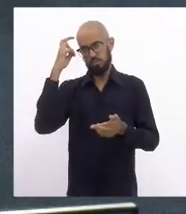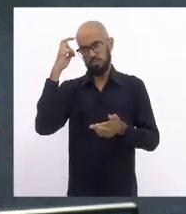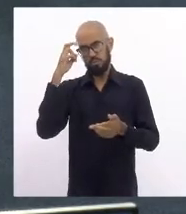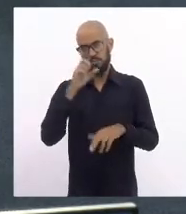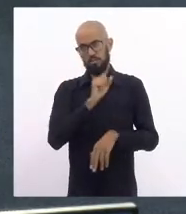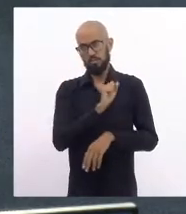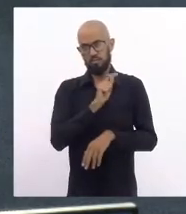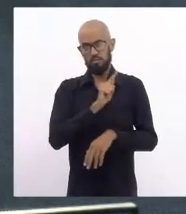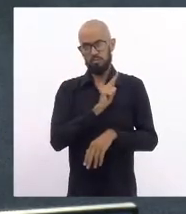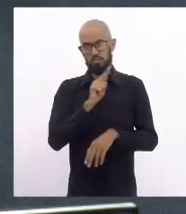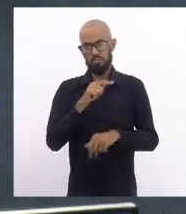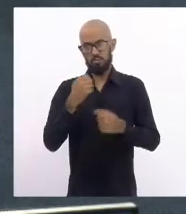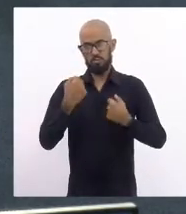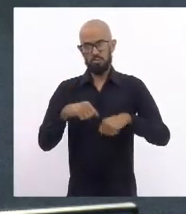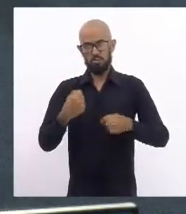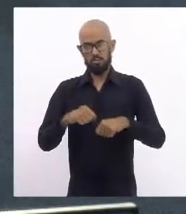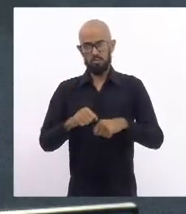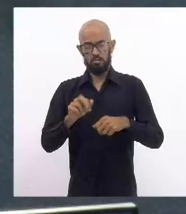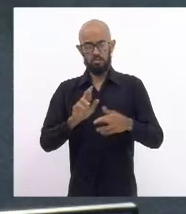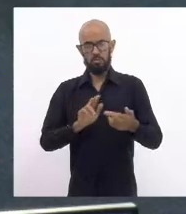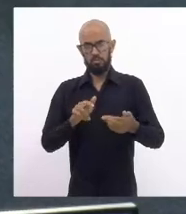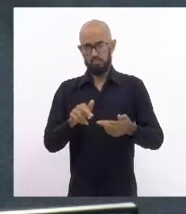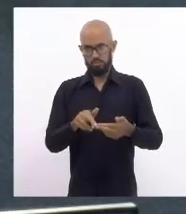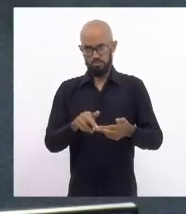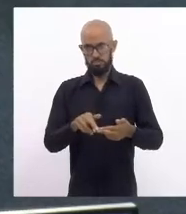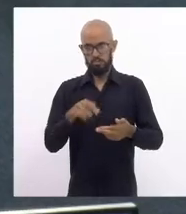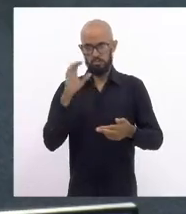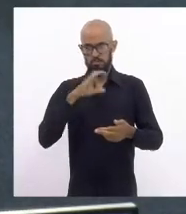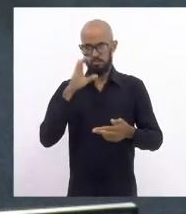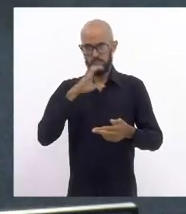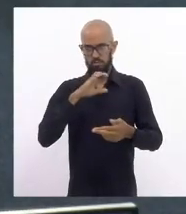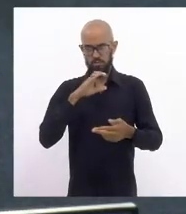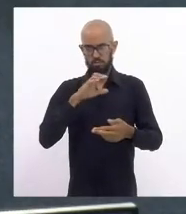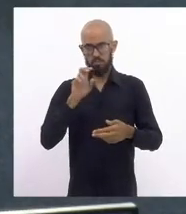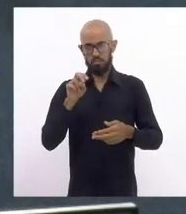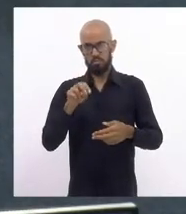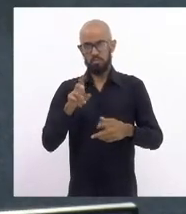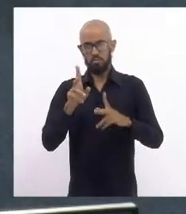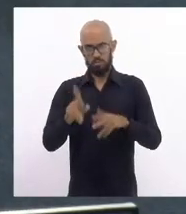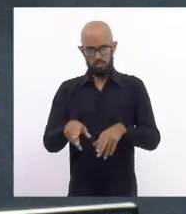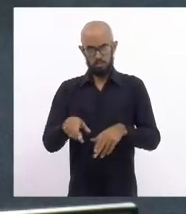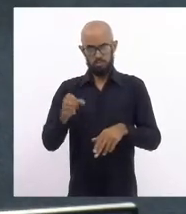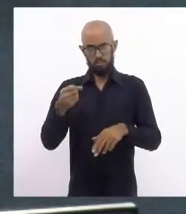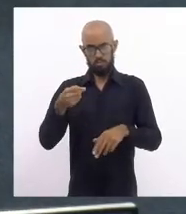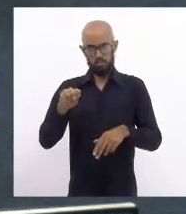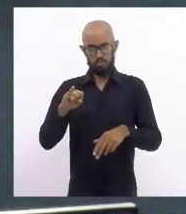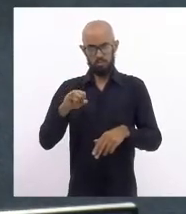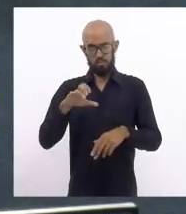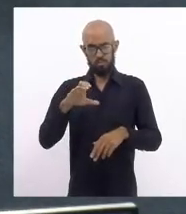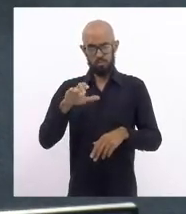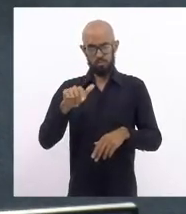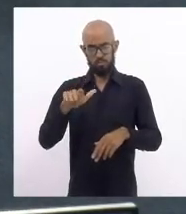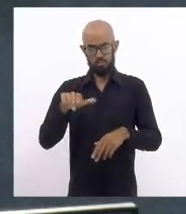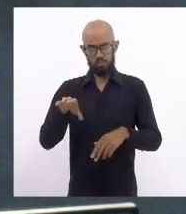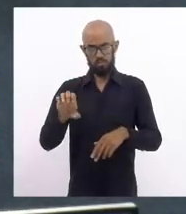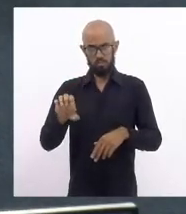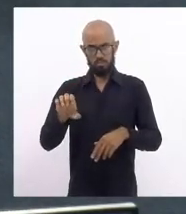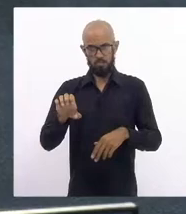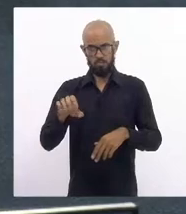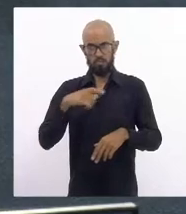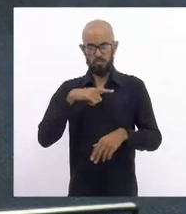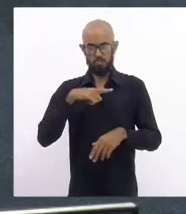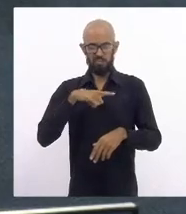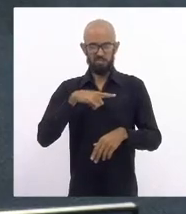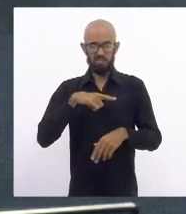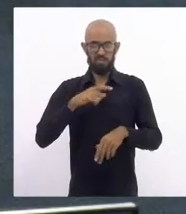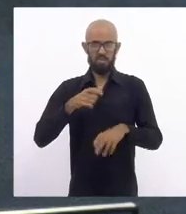Gonçalo precisa ter essa referência cultural, ainda que o Clube Tamoios esteja numa situação